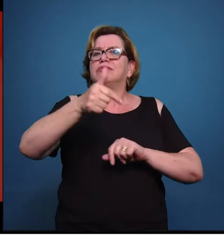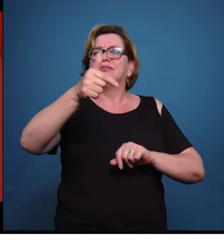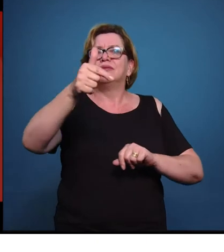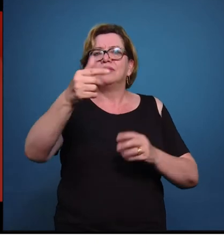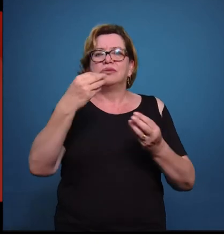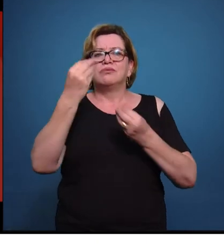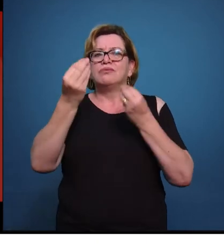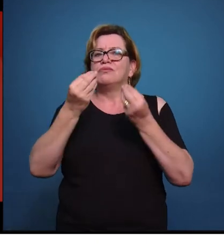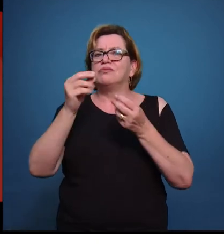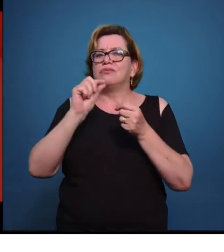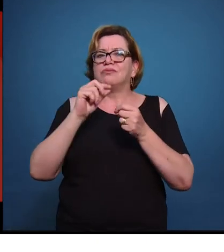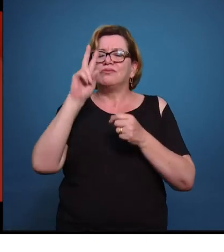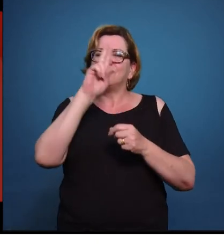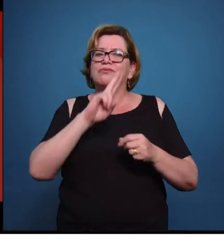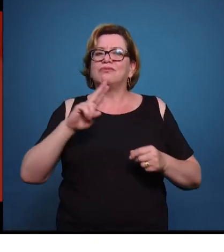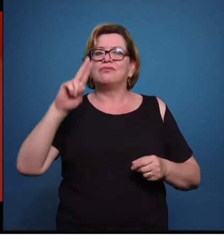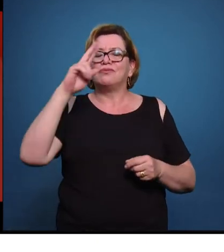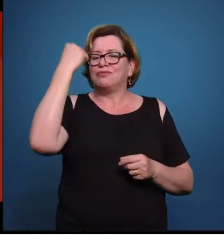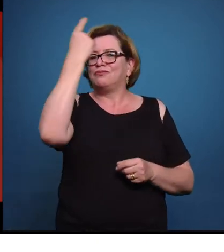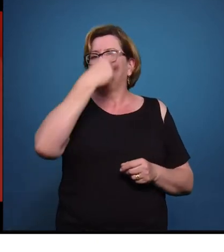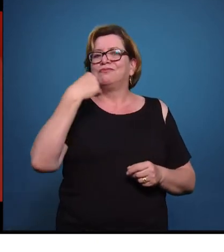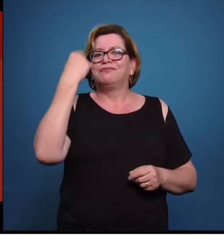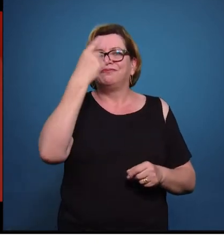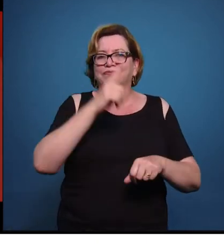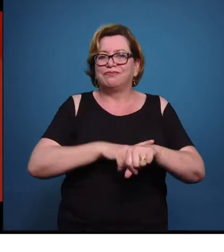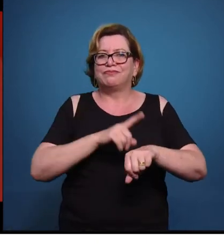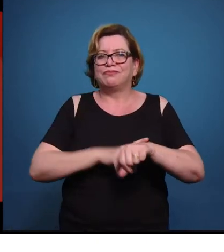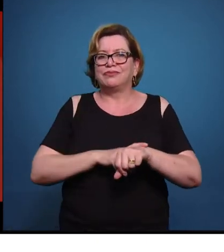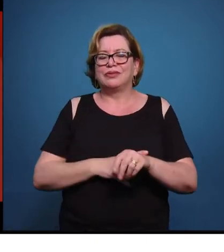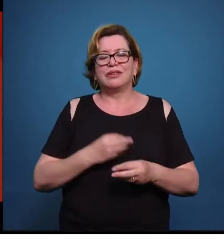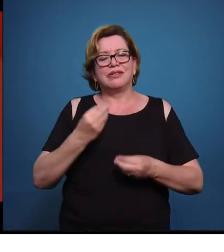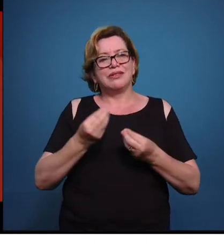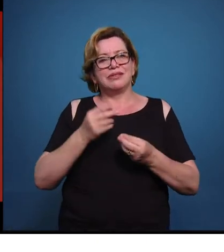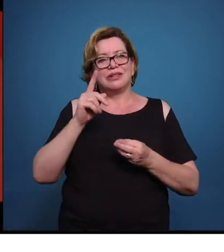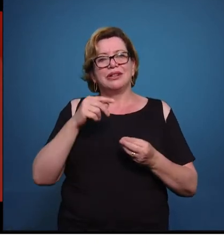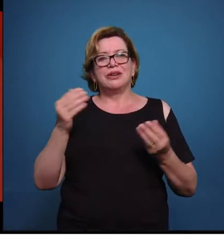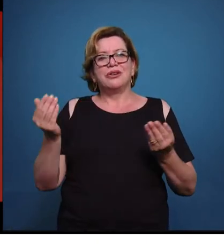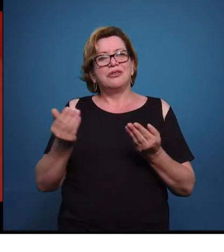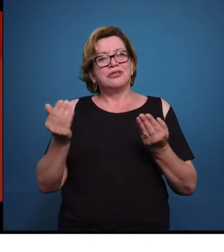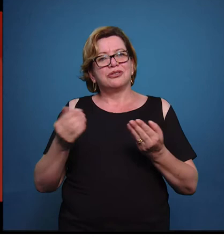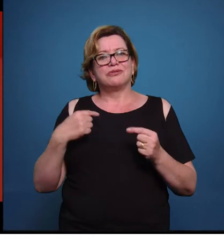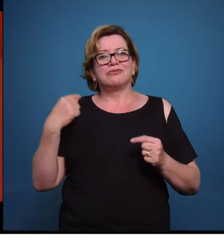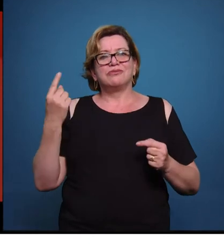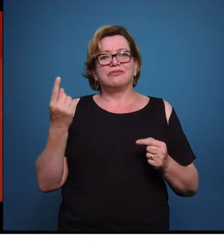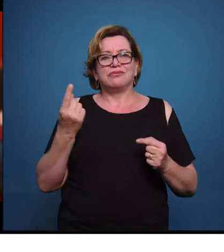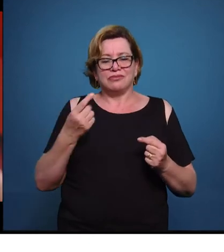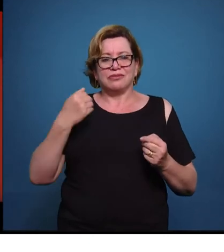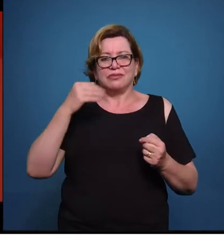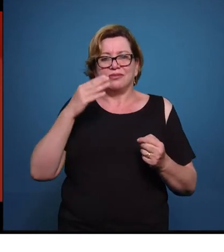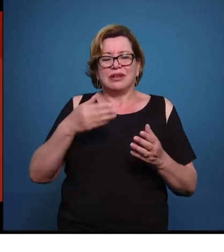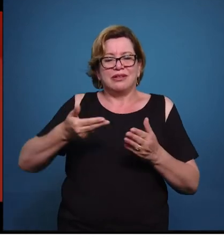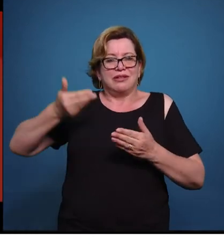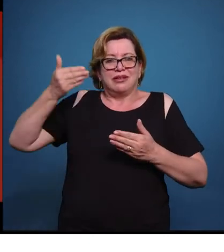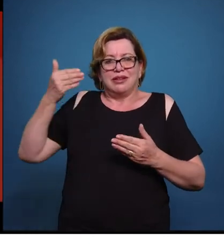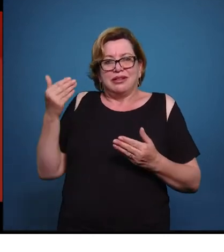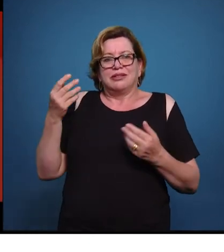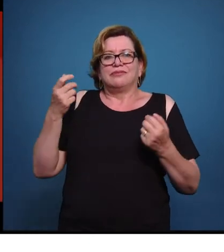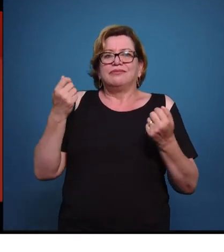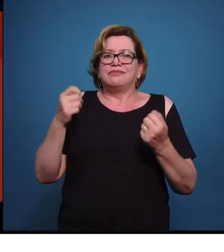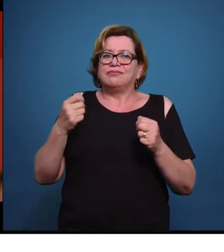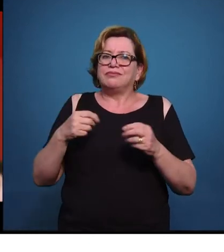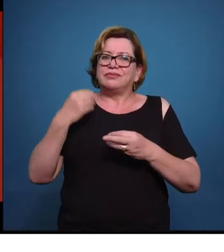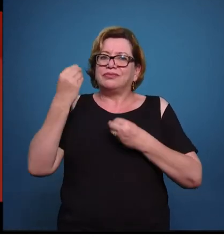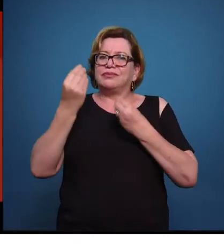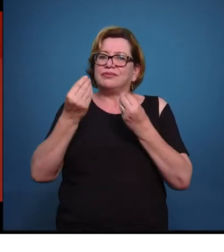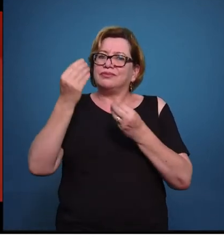de ocupar o nosso tempo, a nossa cabeça. Uma dessas maneiras, hoje, muito mais do que em décadas anteriores, vem